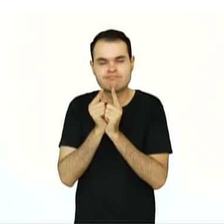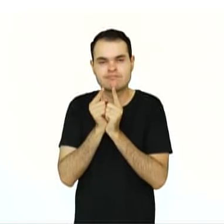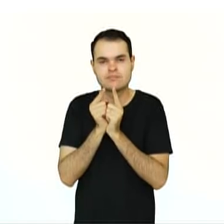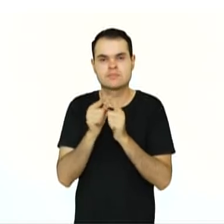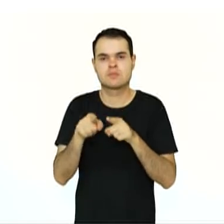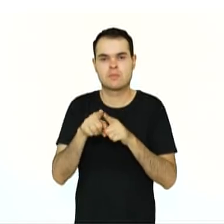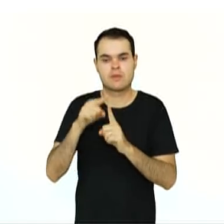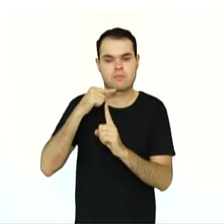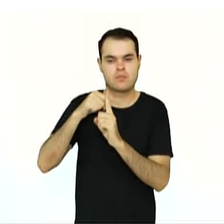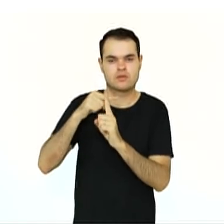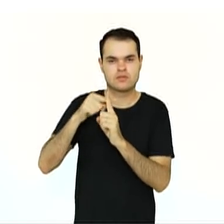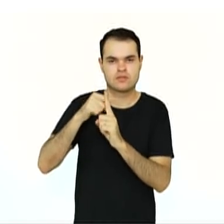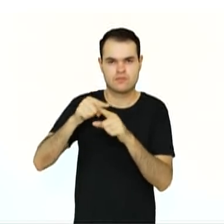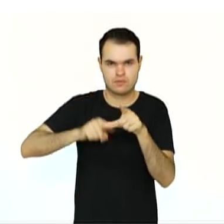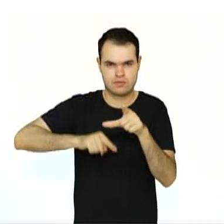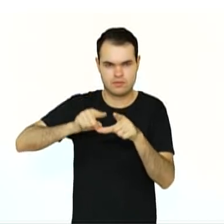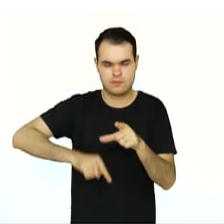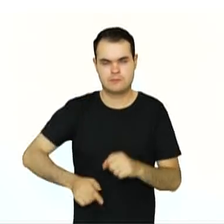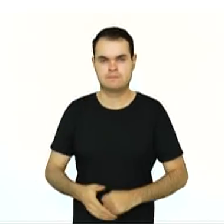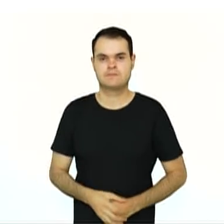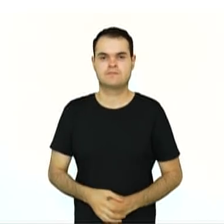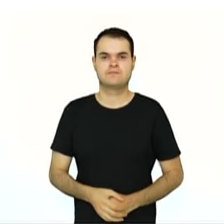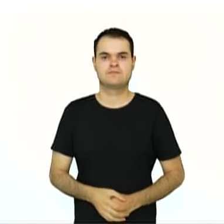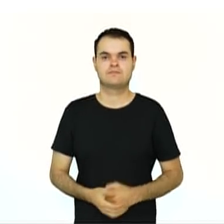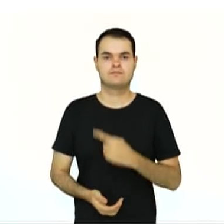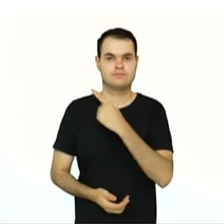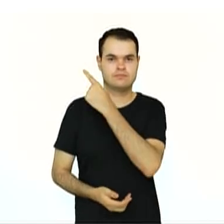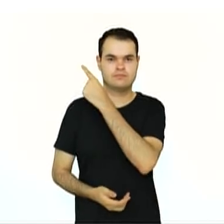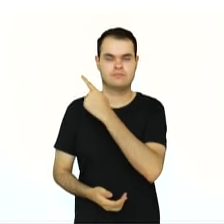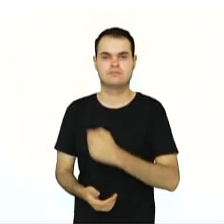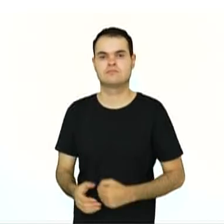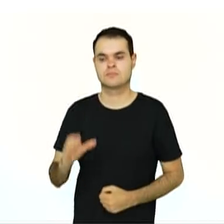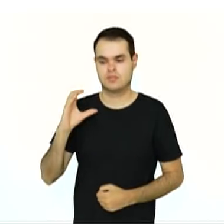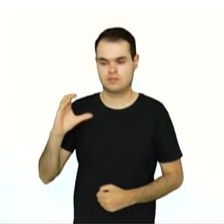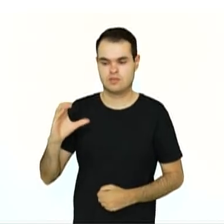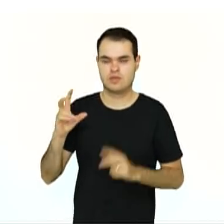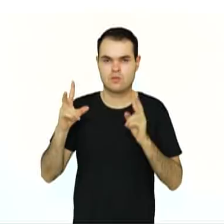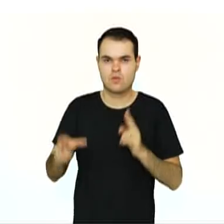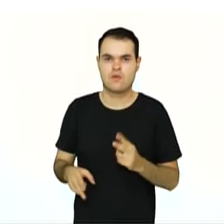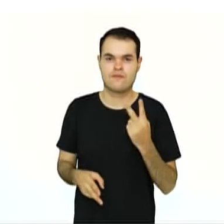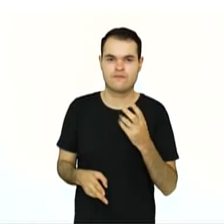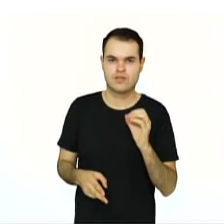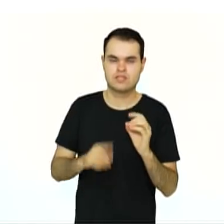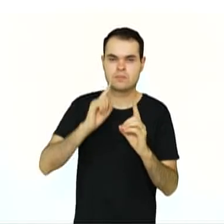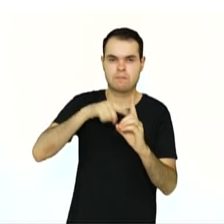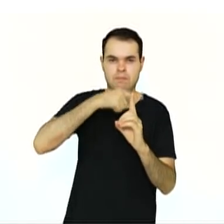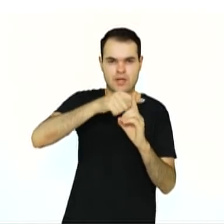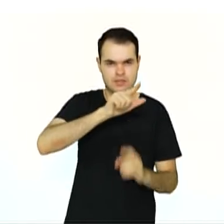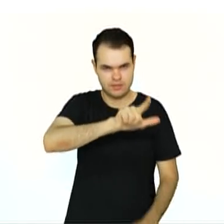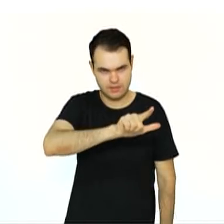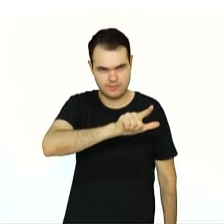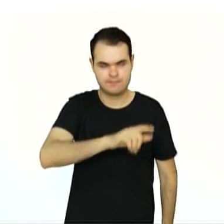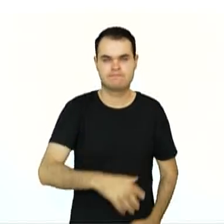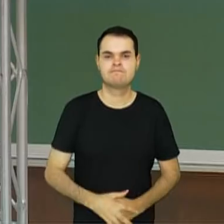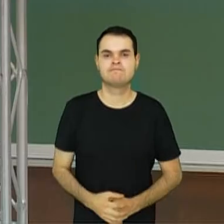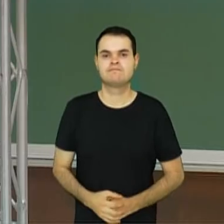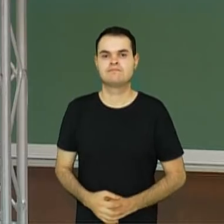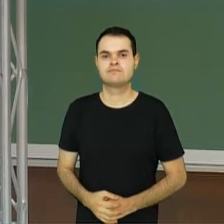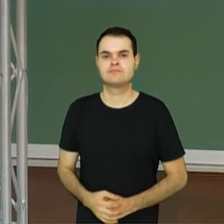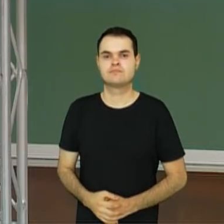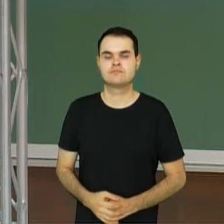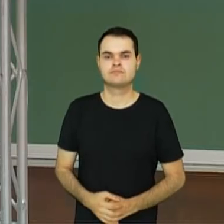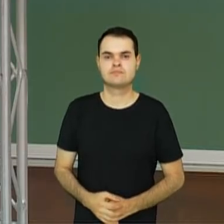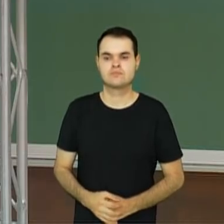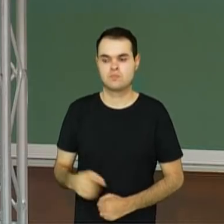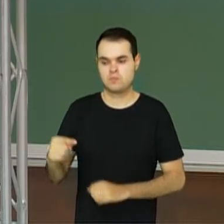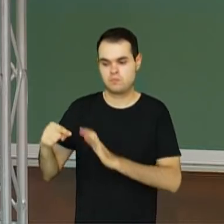que sejam positivos. Tá? Então, tá ali, ó. C igual a 20 mais L. Ó, voltando de onde eu tirei, ó. O menos